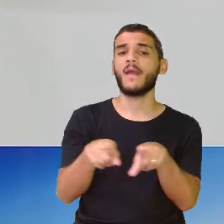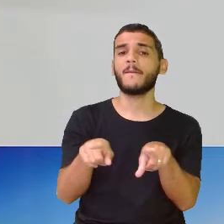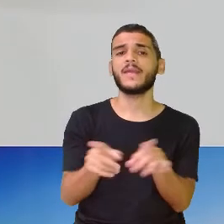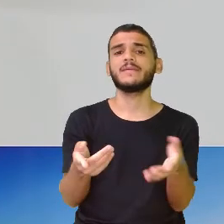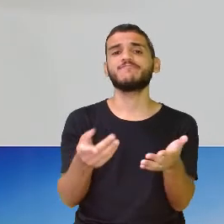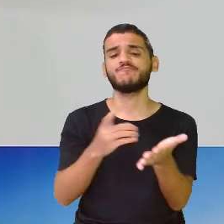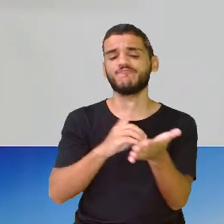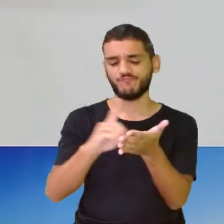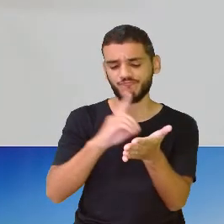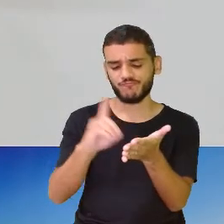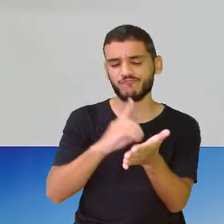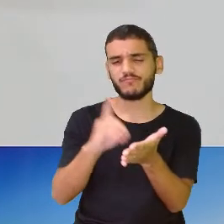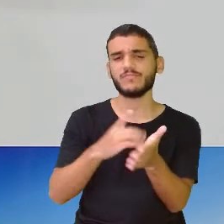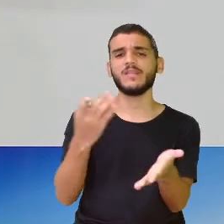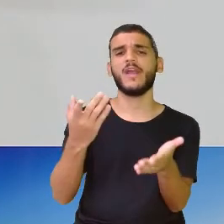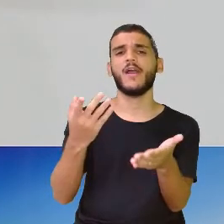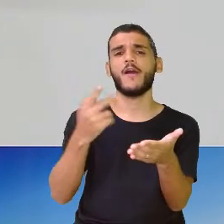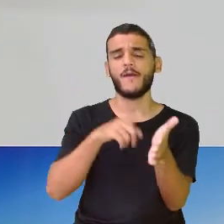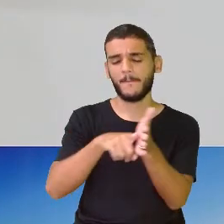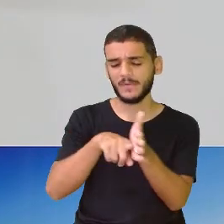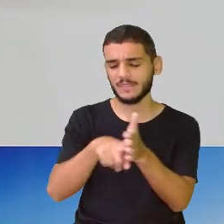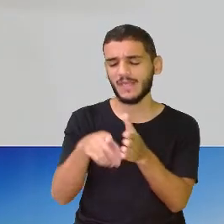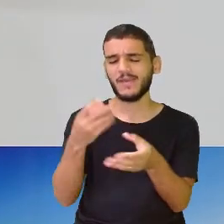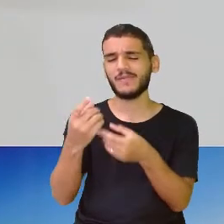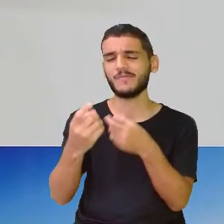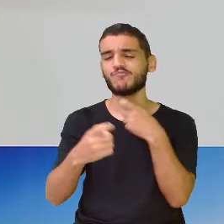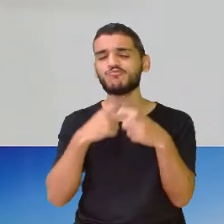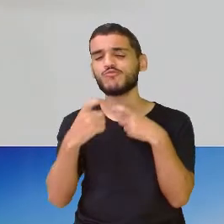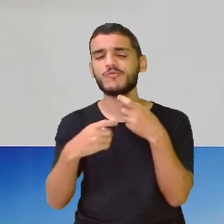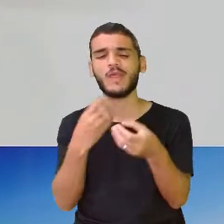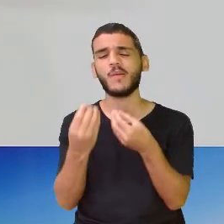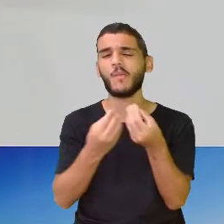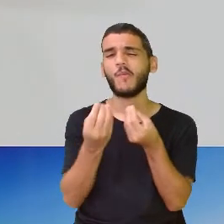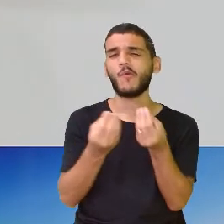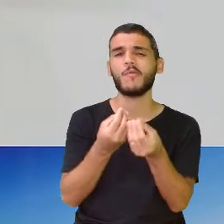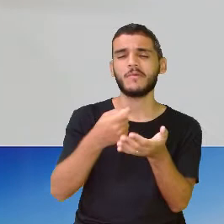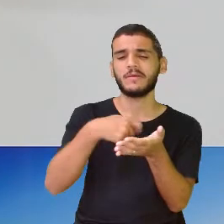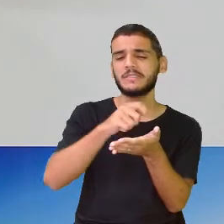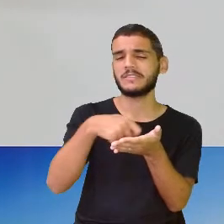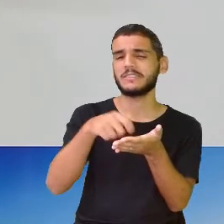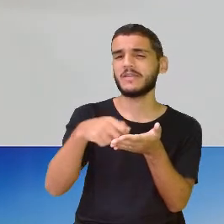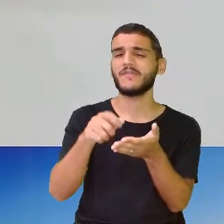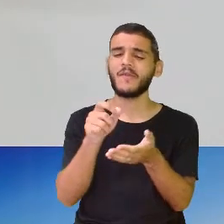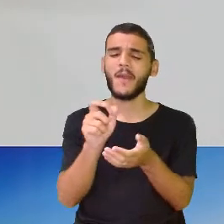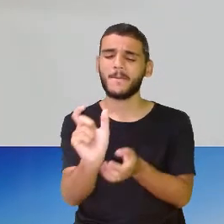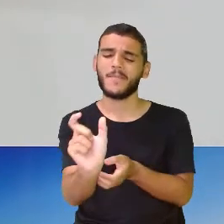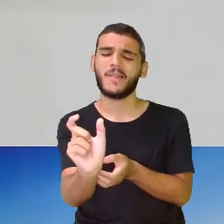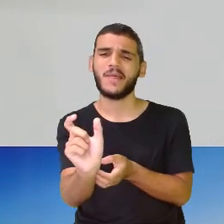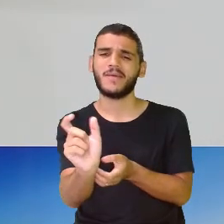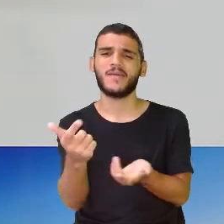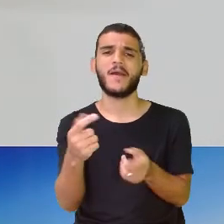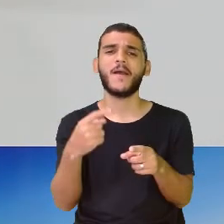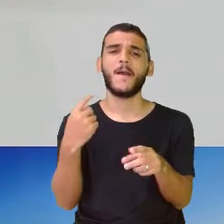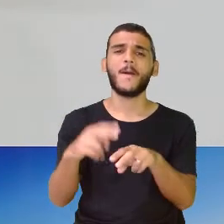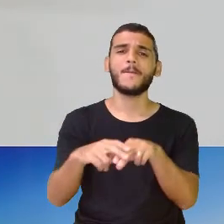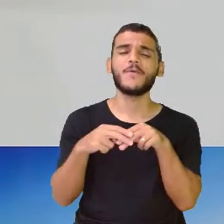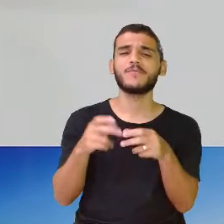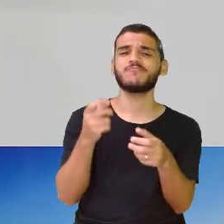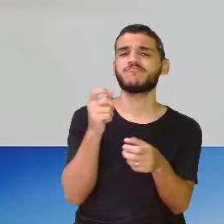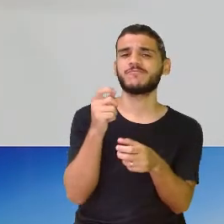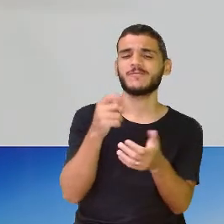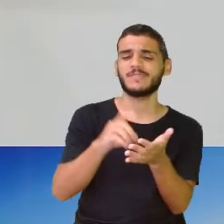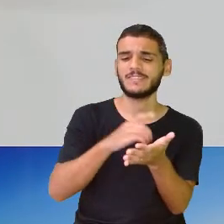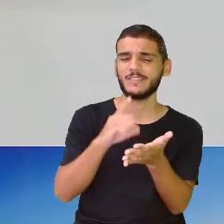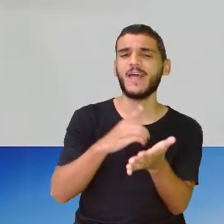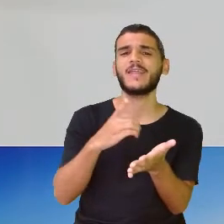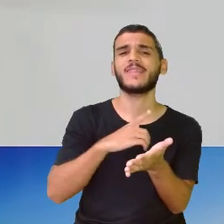alguma dúvida sobre como escrever uma palavra. Então, o dicionário, ele tem várias funções, tá? Quando